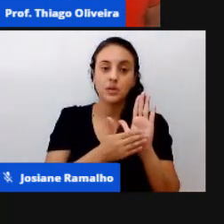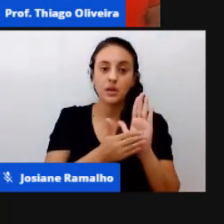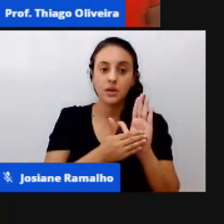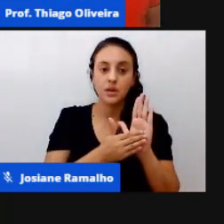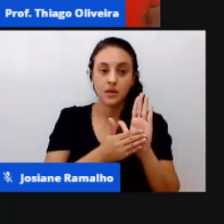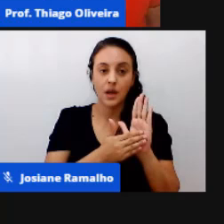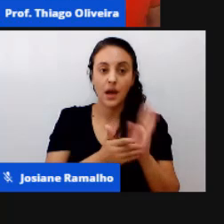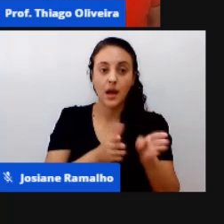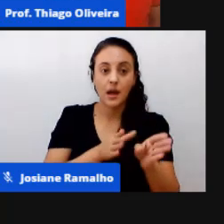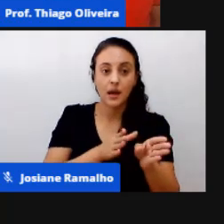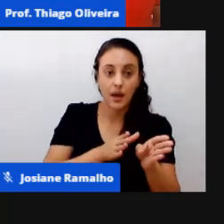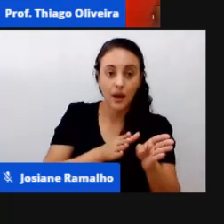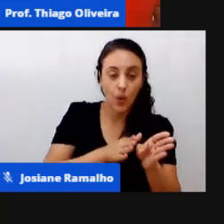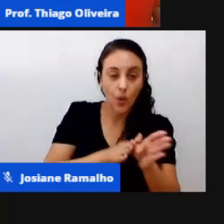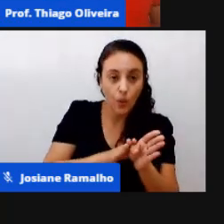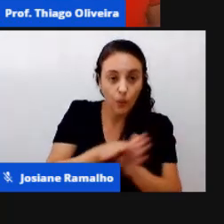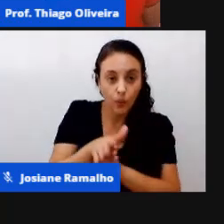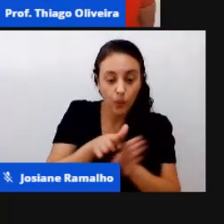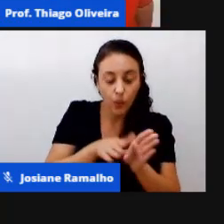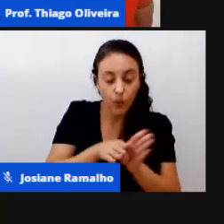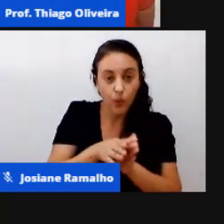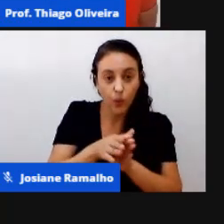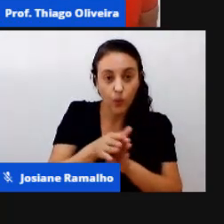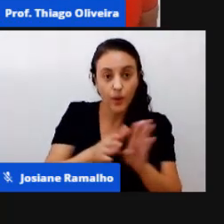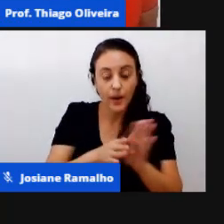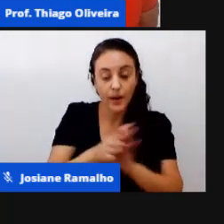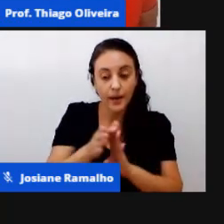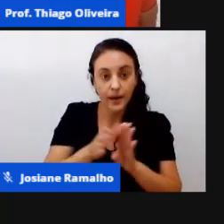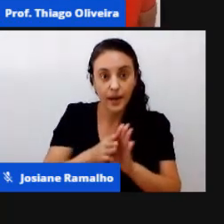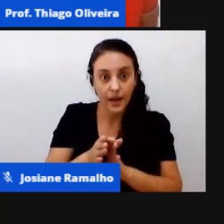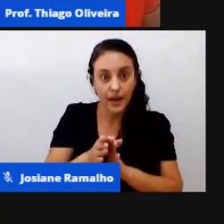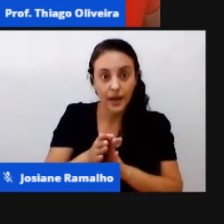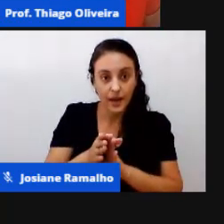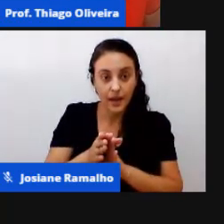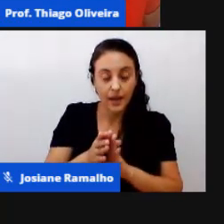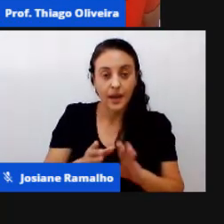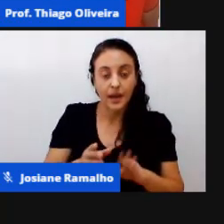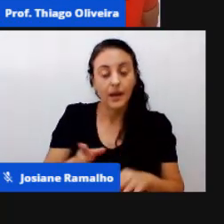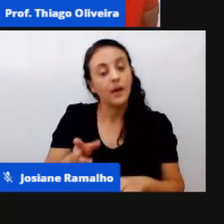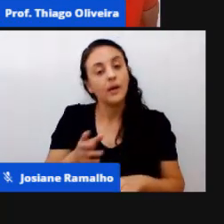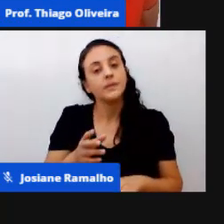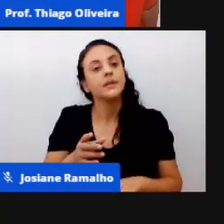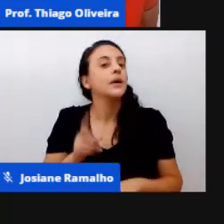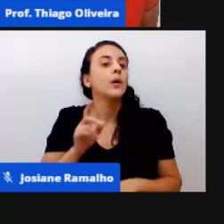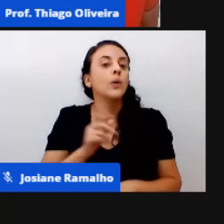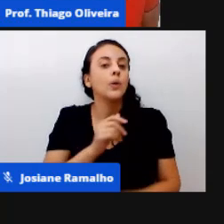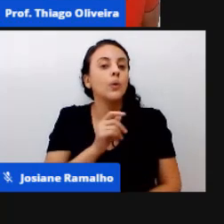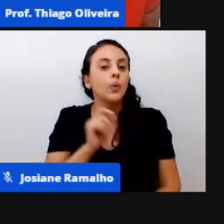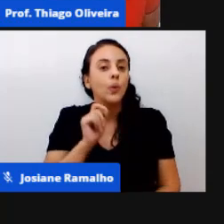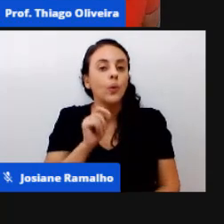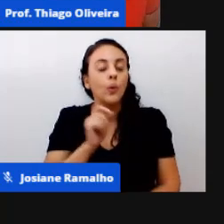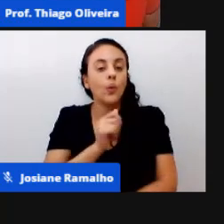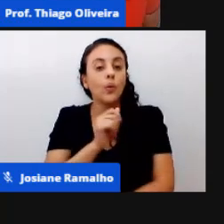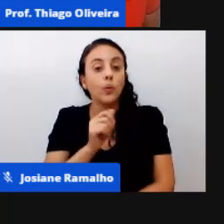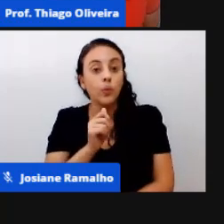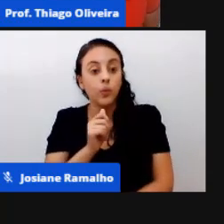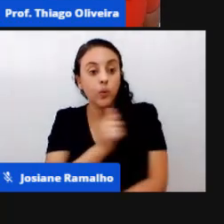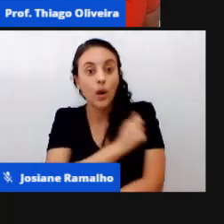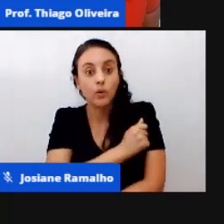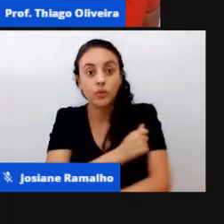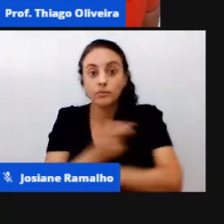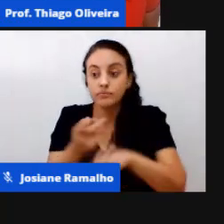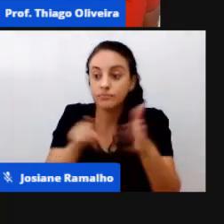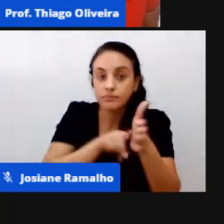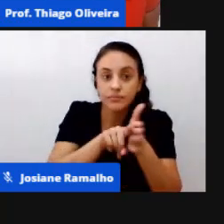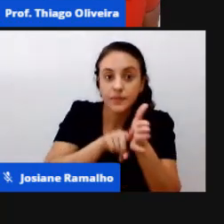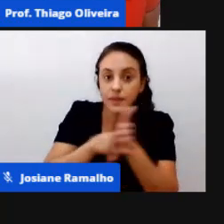é orientá-lo a buscar de maneira ativa um conhecimento prévio sobre o tema a ser estudado e depois levar à sala